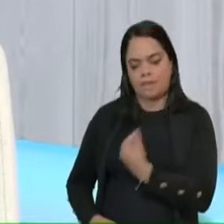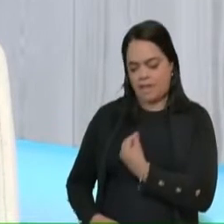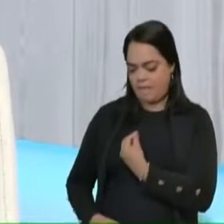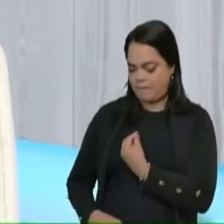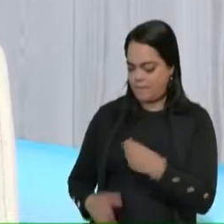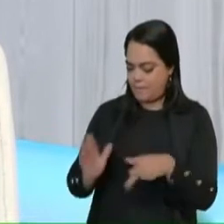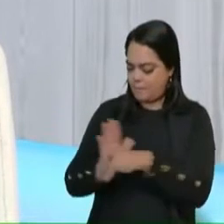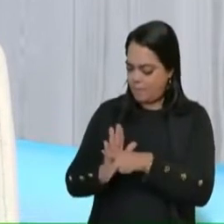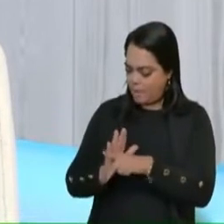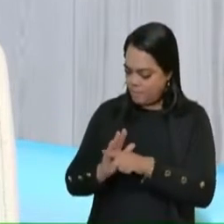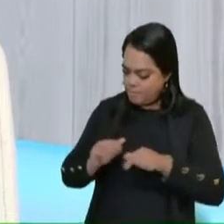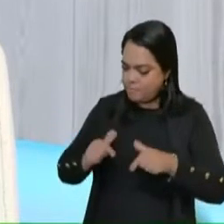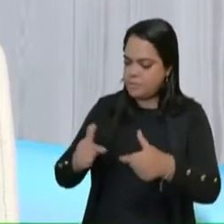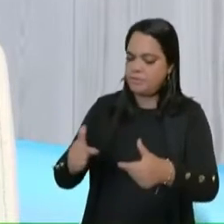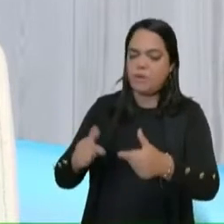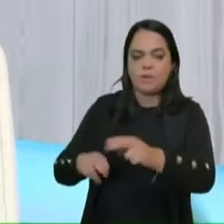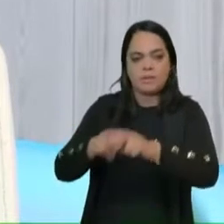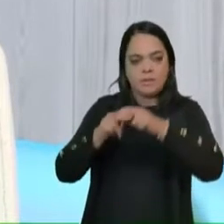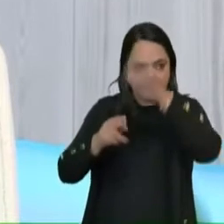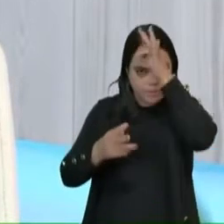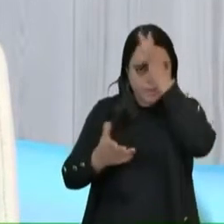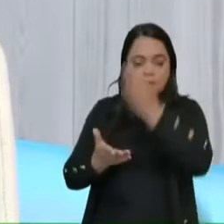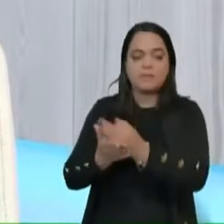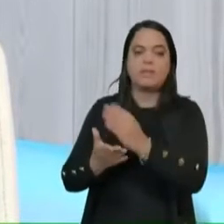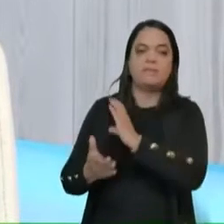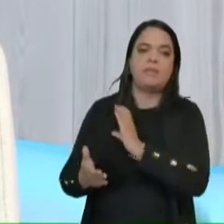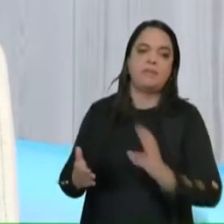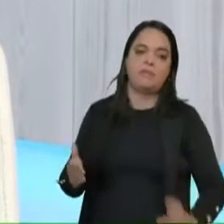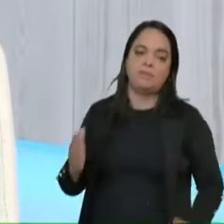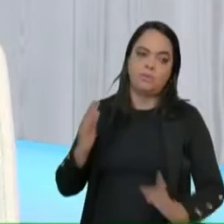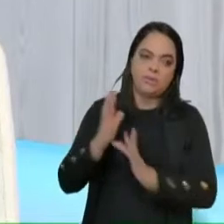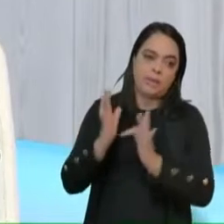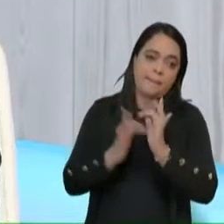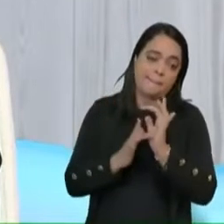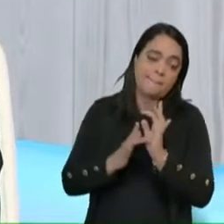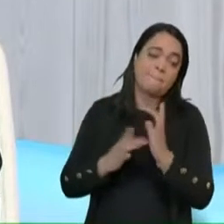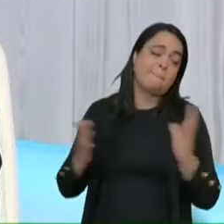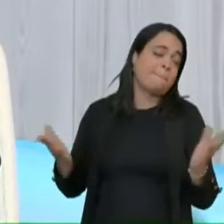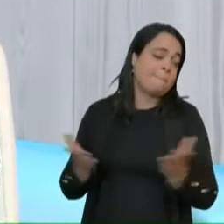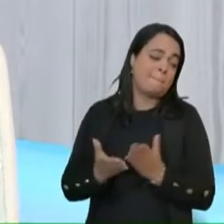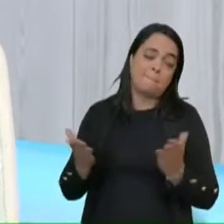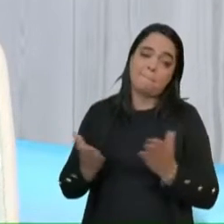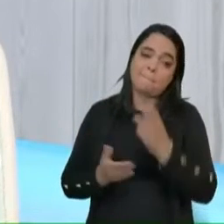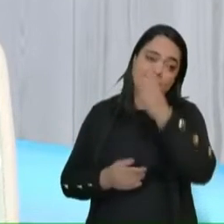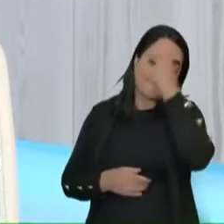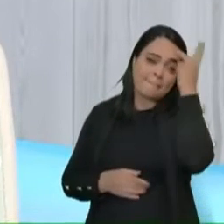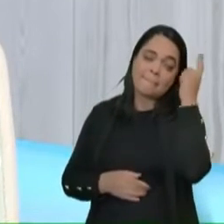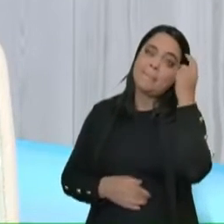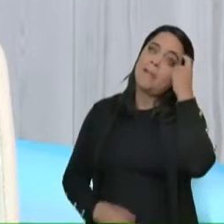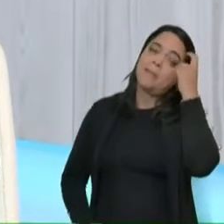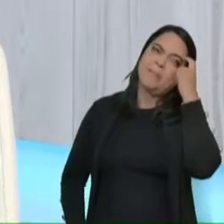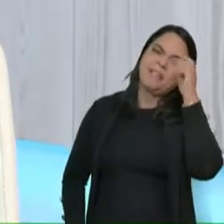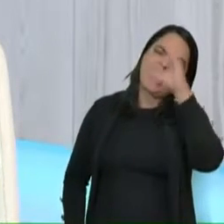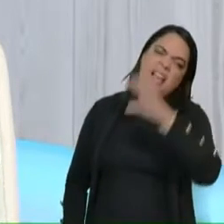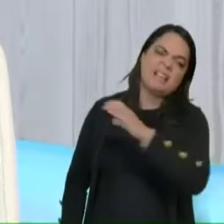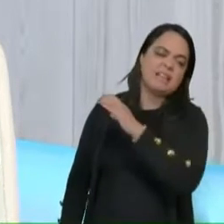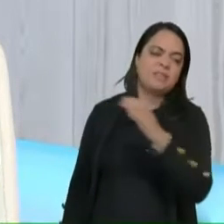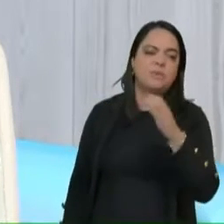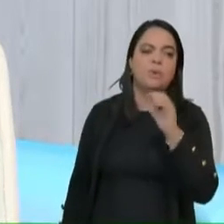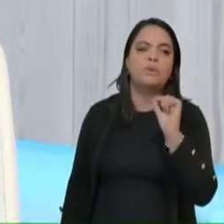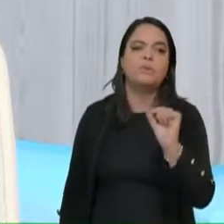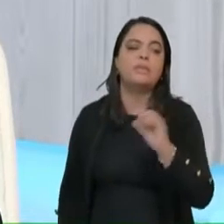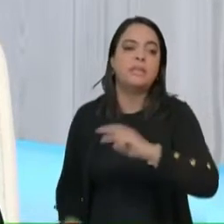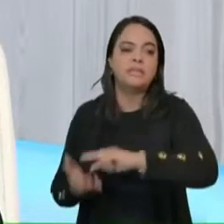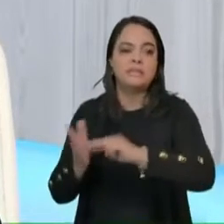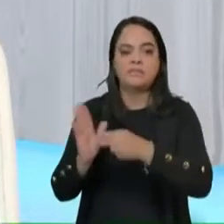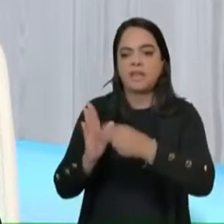vida pela fé que professavam pelo pela fé no Cristo Jesus né hoje às vezes as pessoas pensam que ser católico é